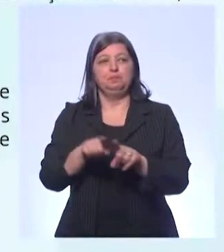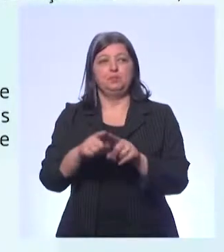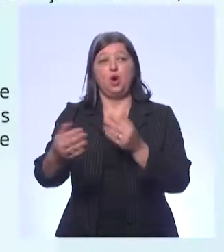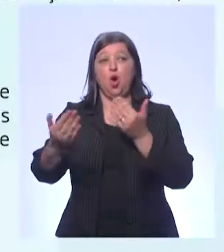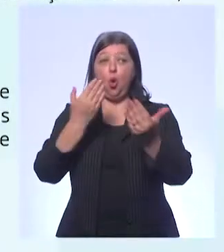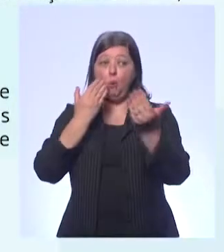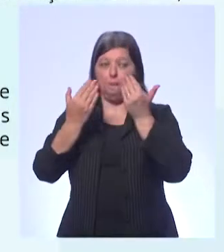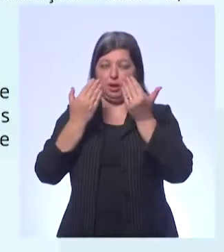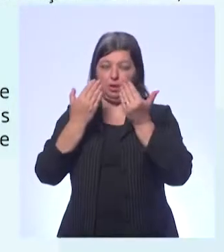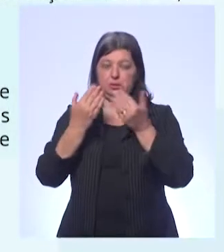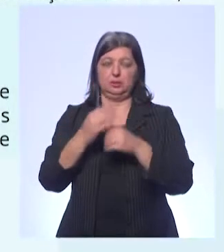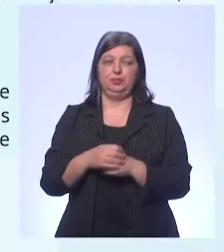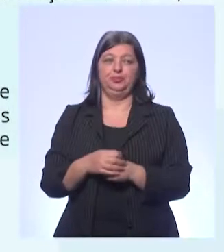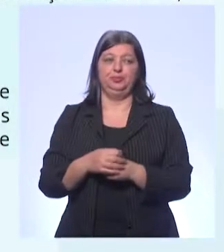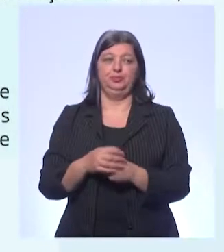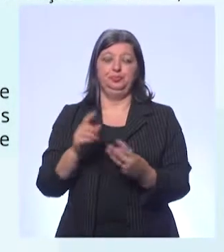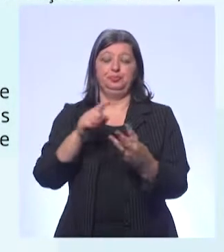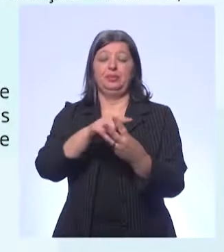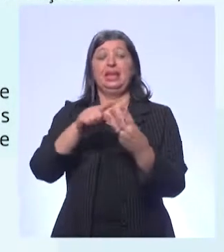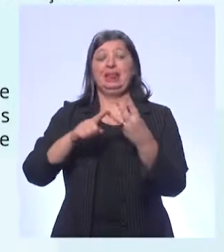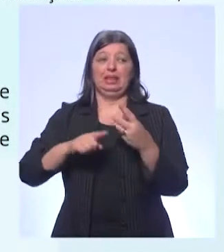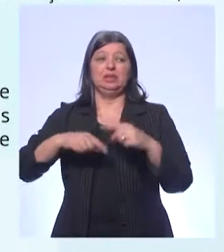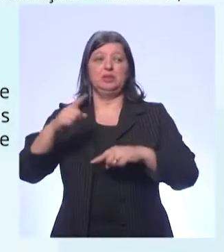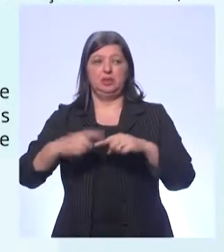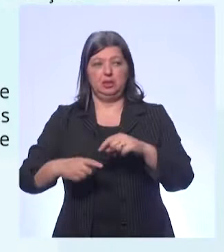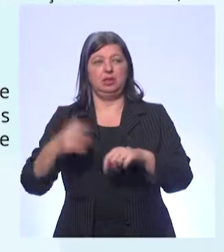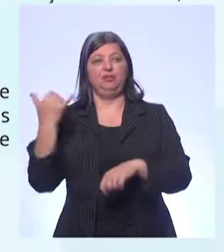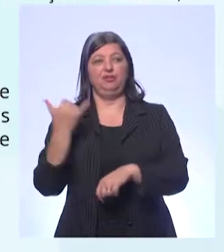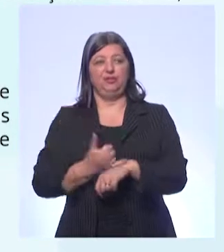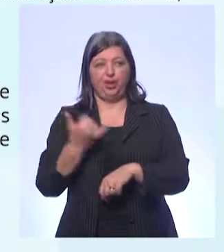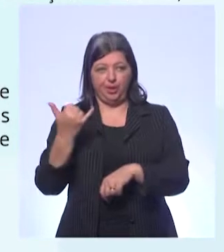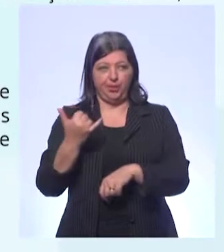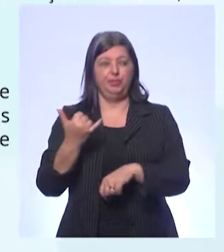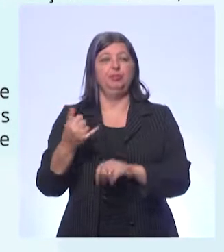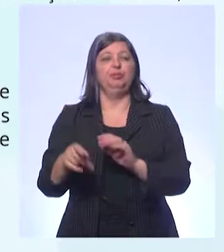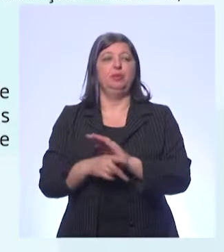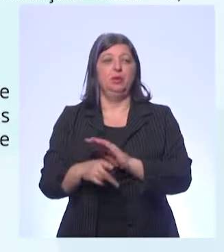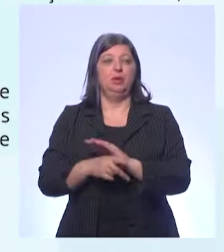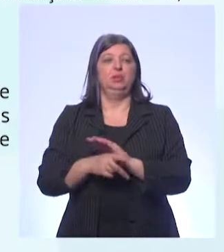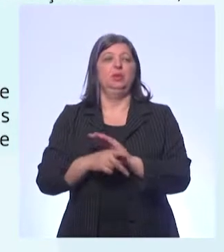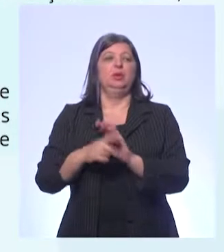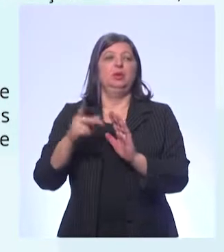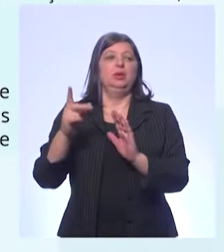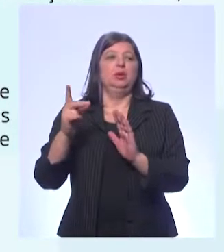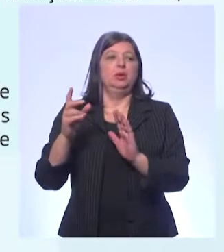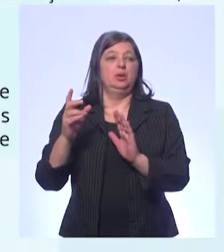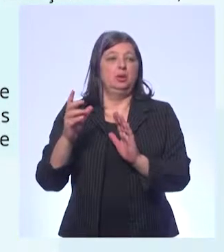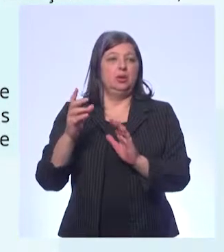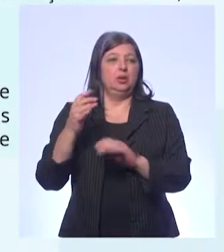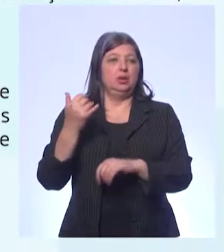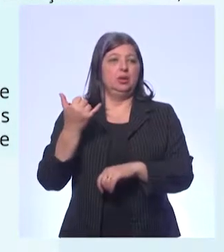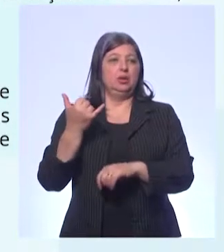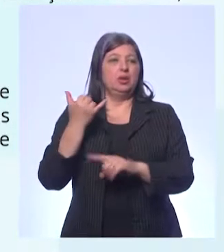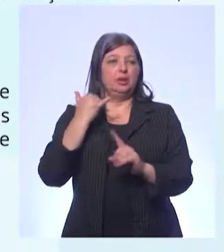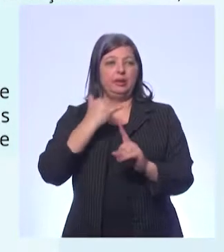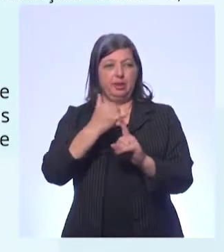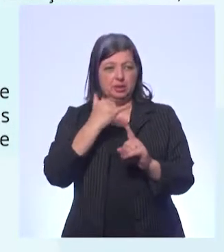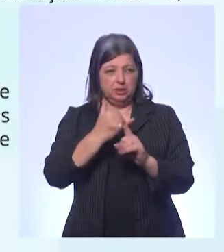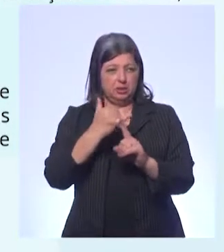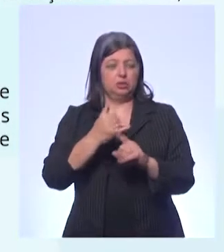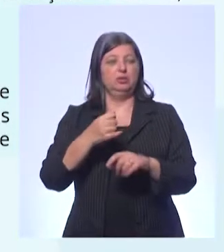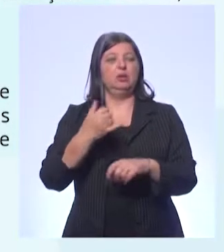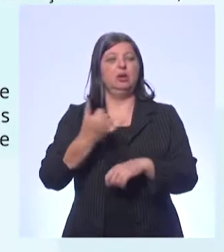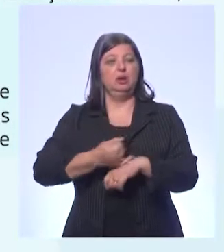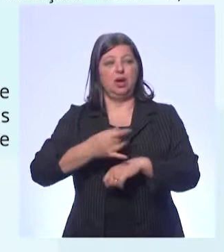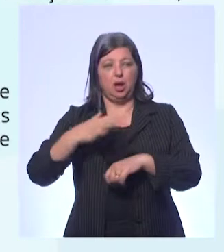comparando, 3 materiais. Eu tenho o ferro, o aço e o alumínio e o